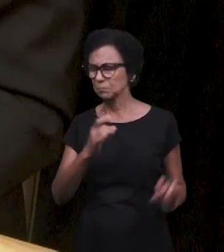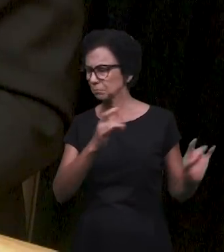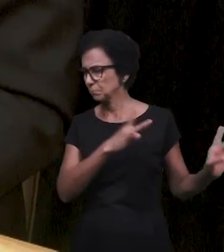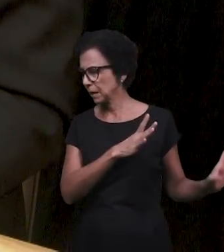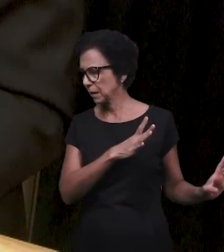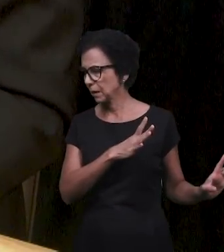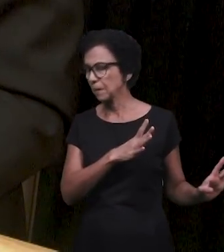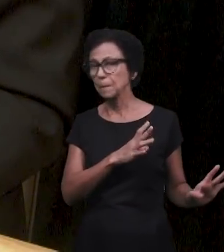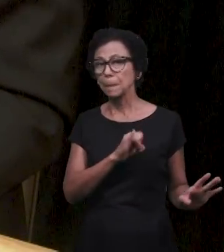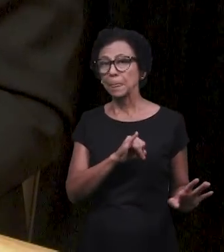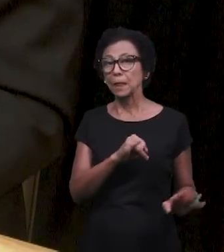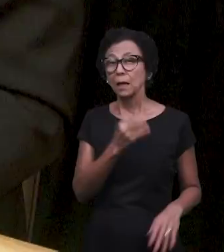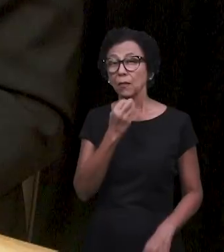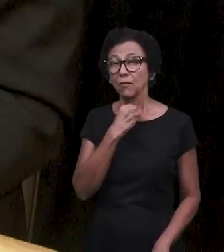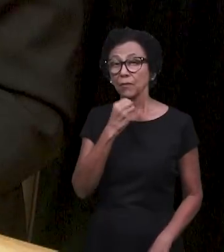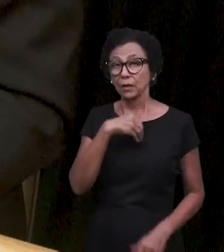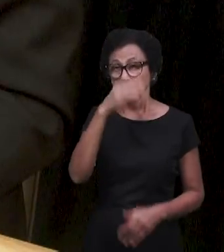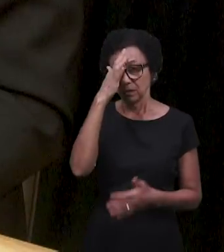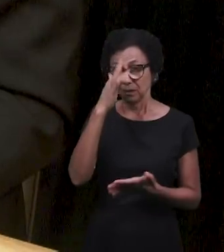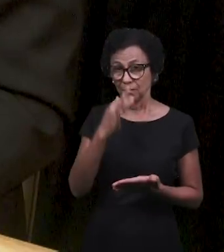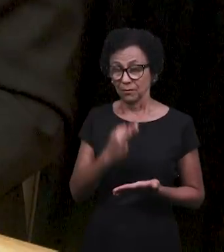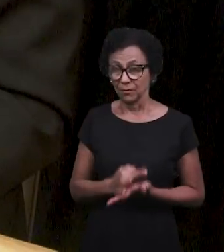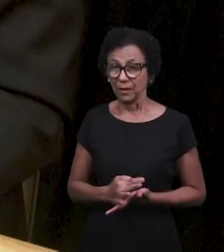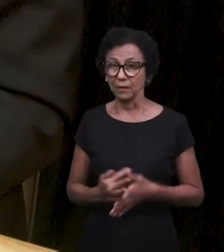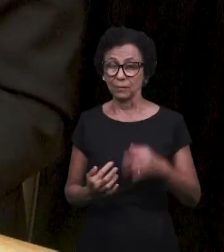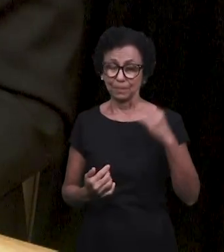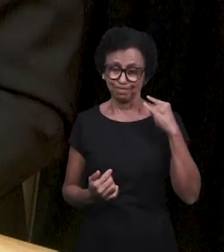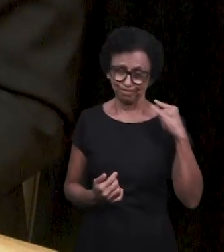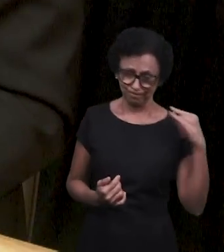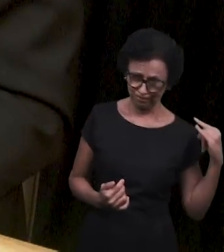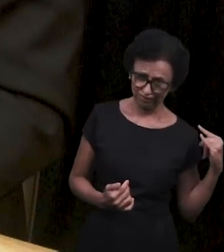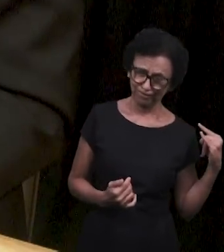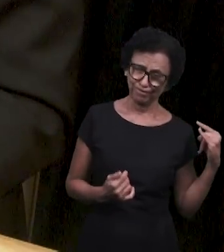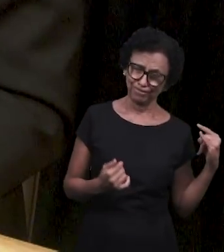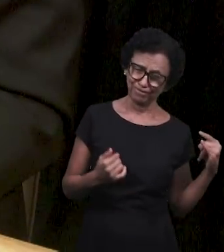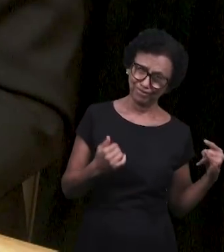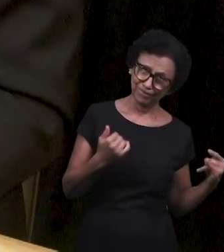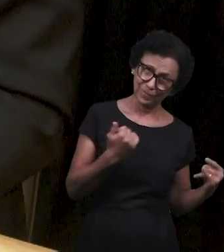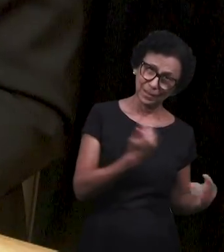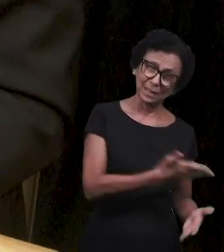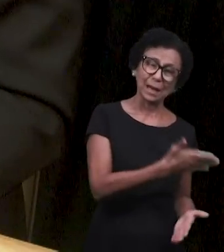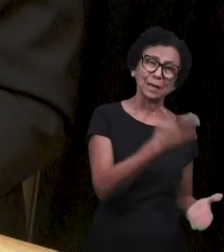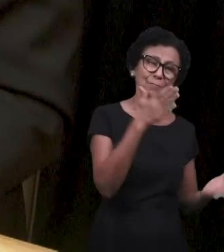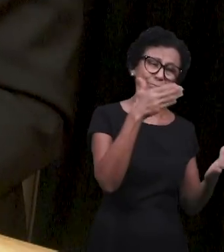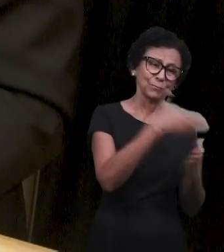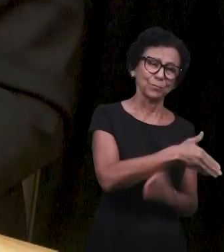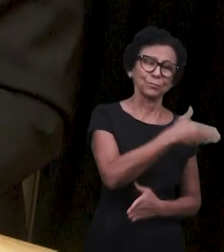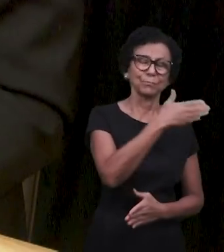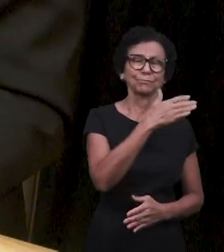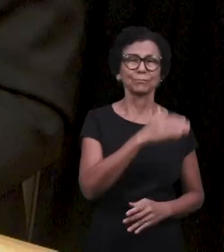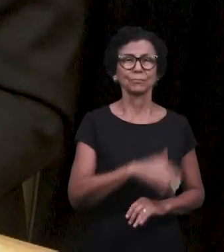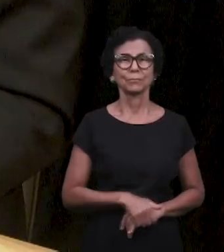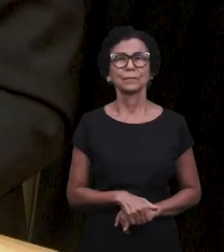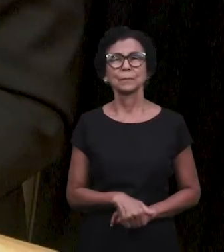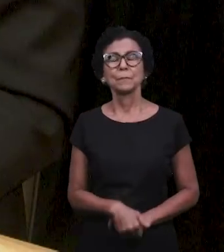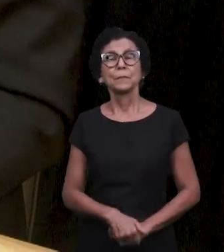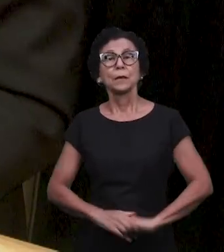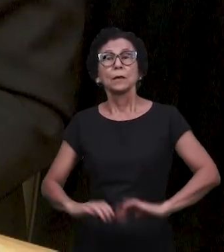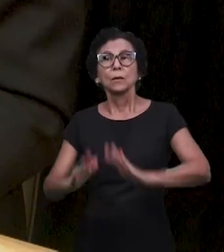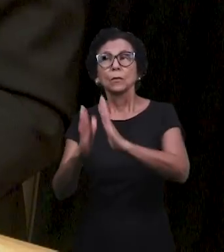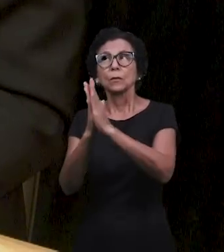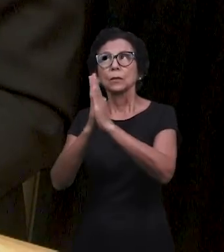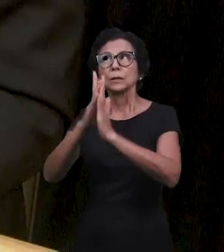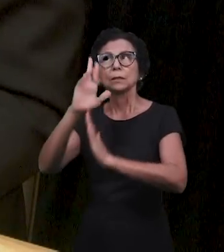enfraquece no Senhor, a carne te vence. E essa luta é contínua. Erga as mãos para o céu. Amém. Viva corpo,